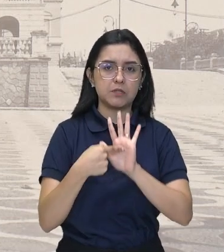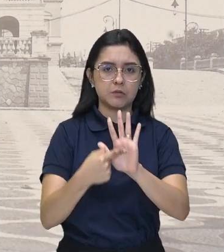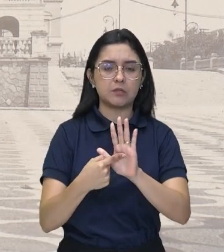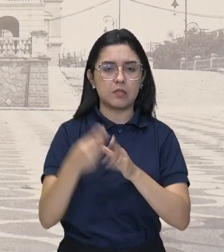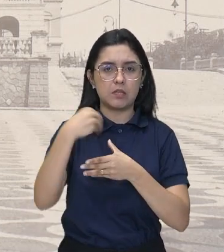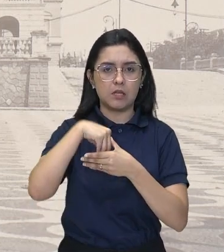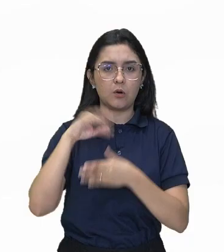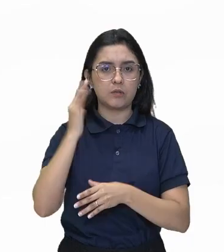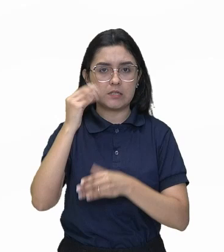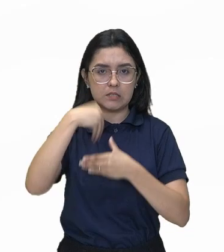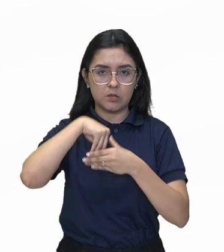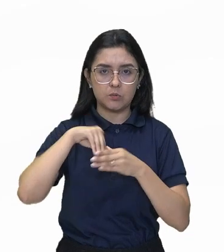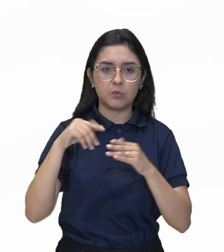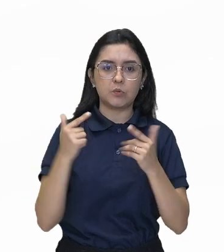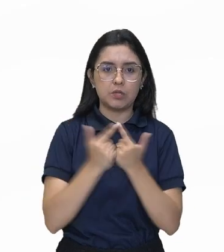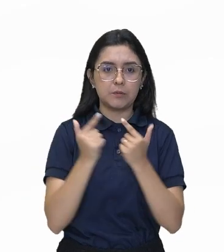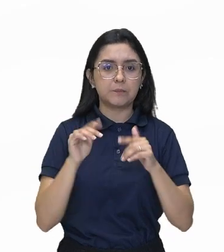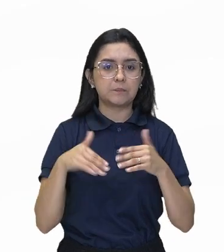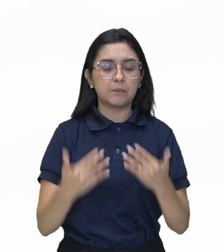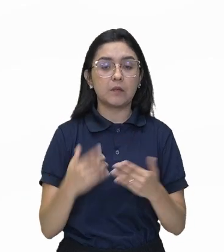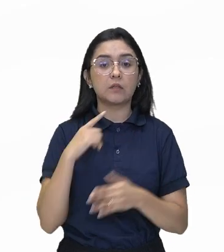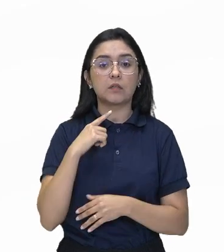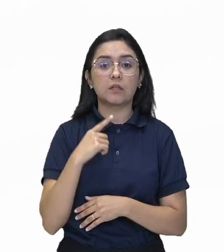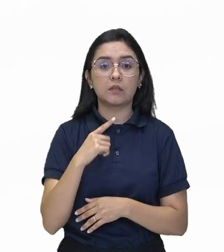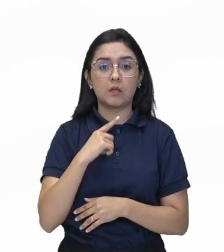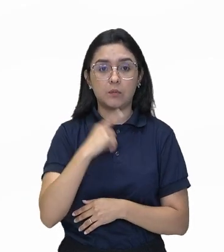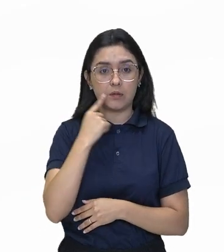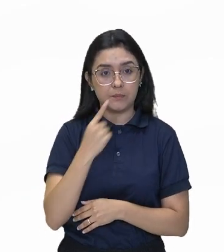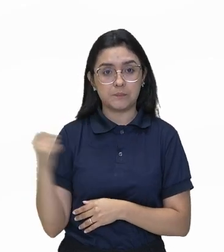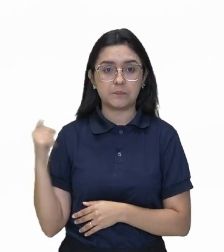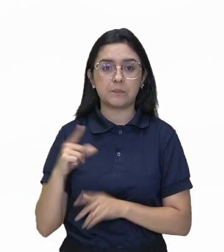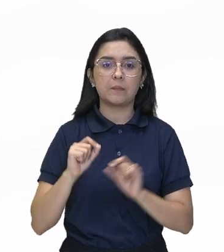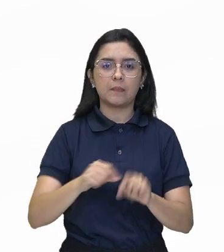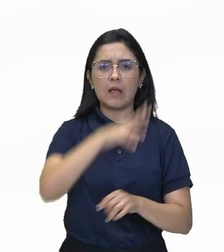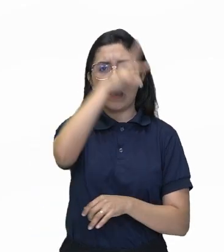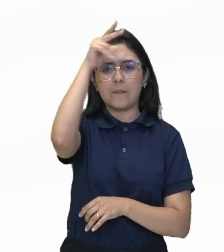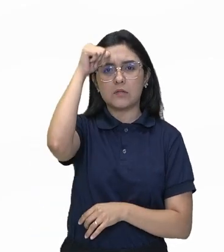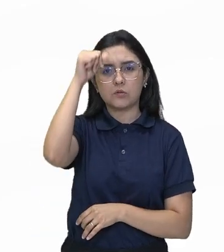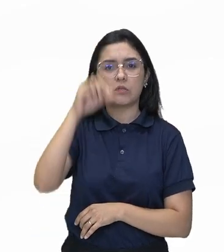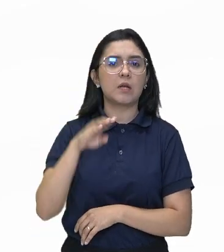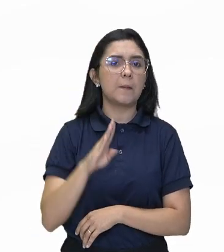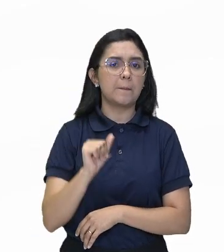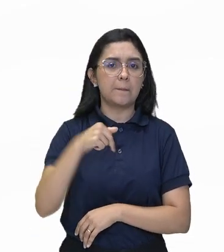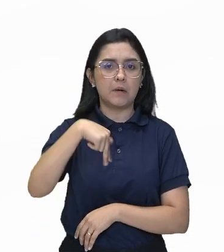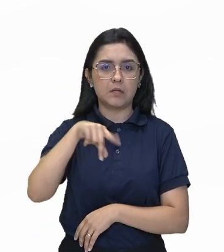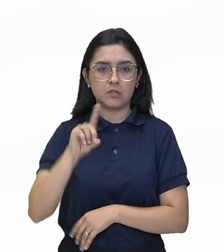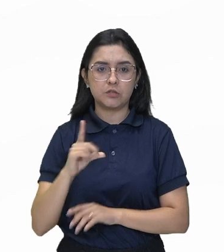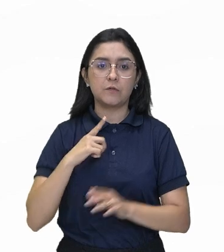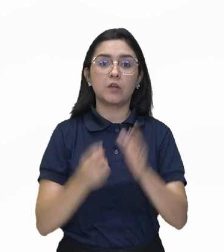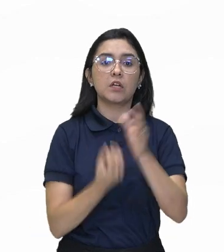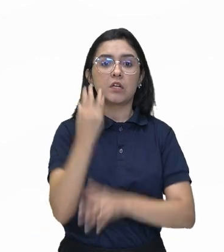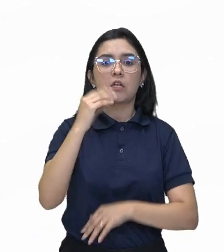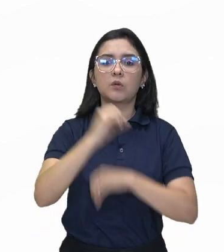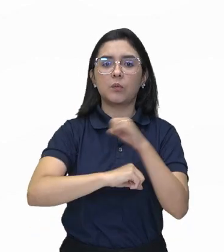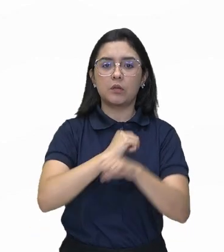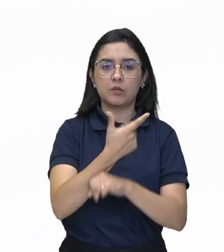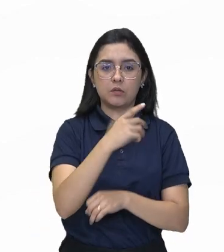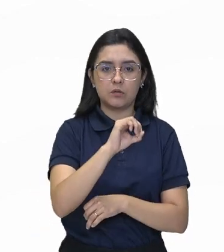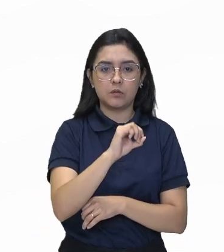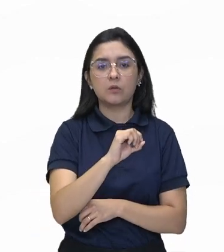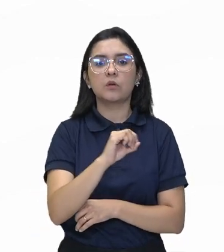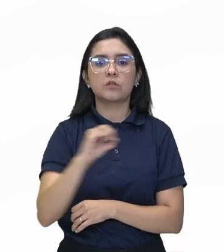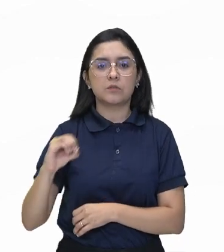Teatro Amazonas. Vamos ver? Nós temos aqui a Amazonas Band. A Amazonas Band foi criada no ano de 2000